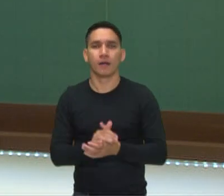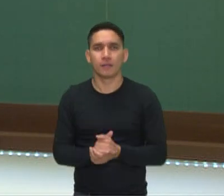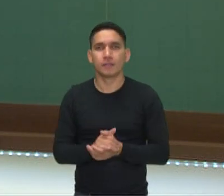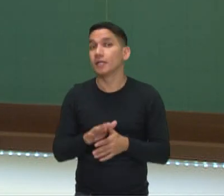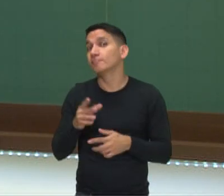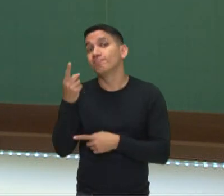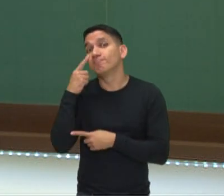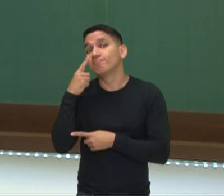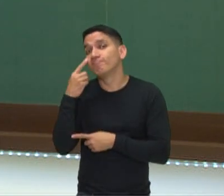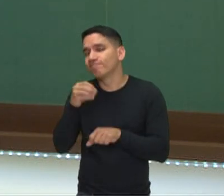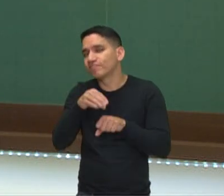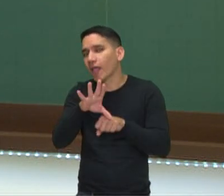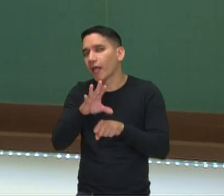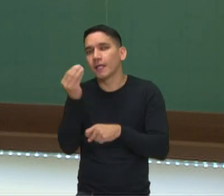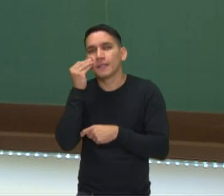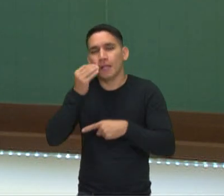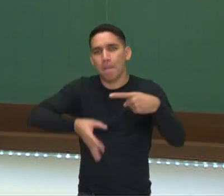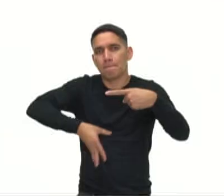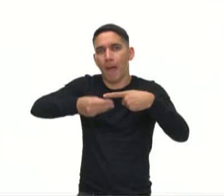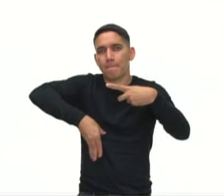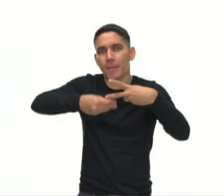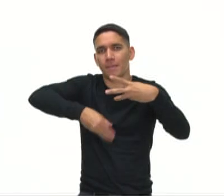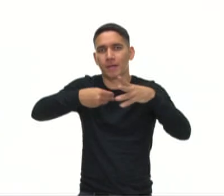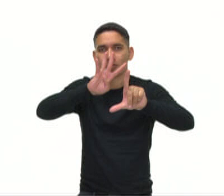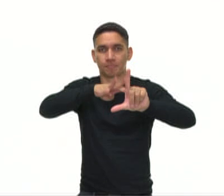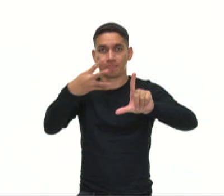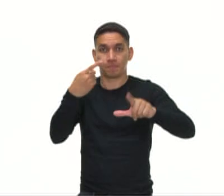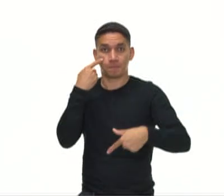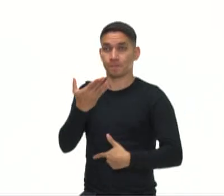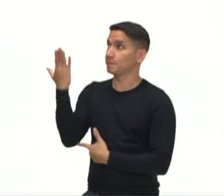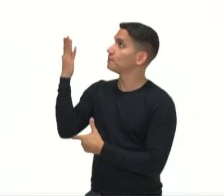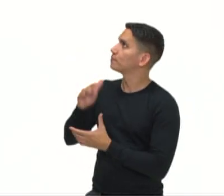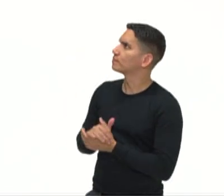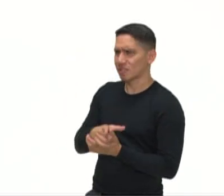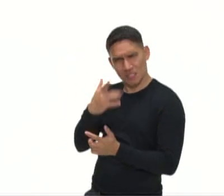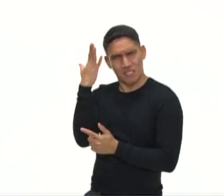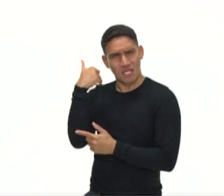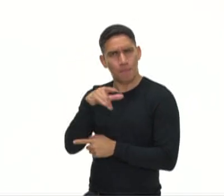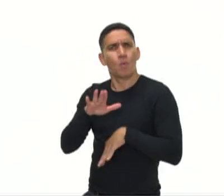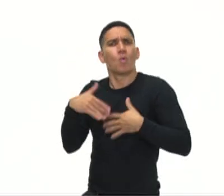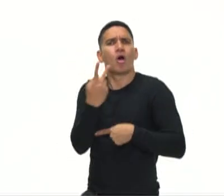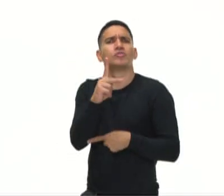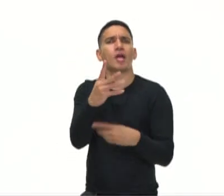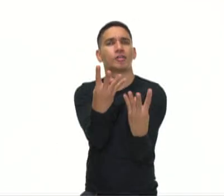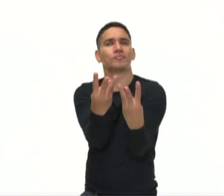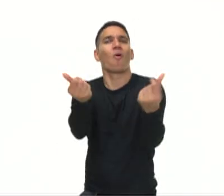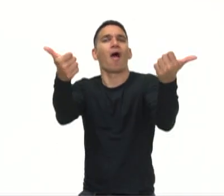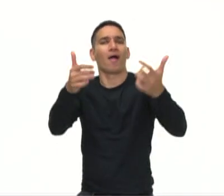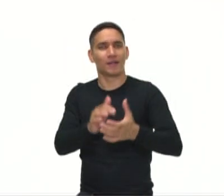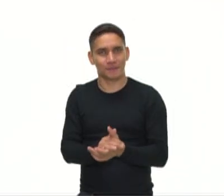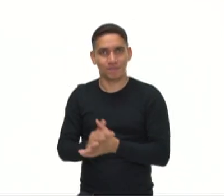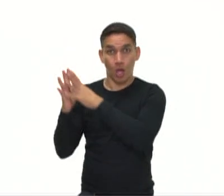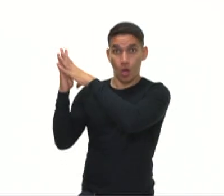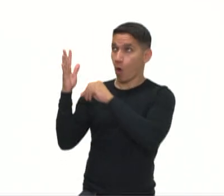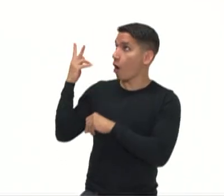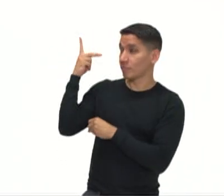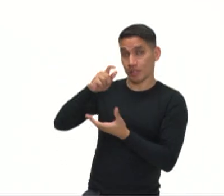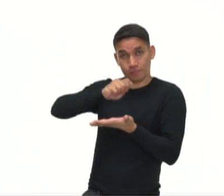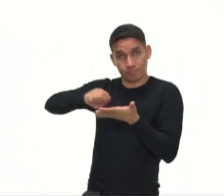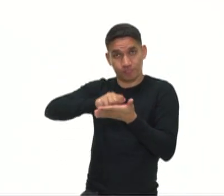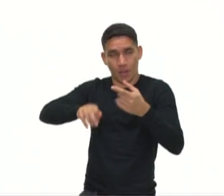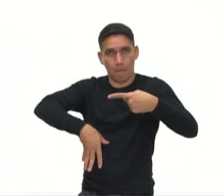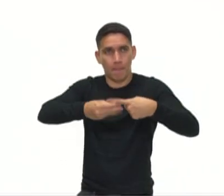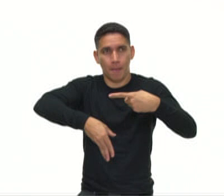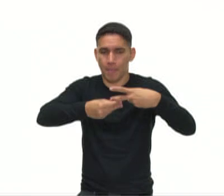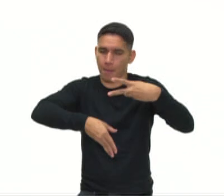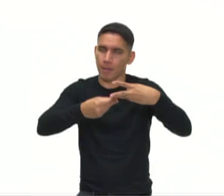preencher então aqui essa tabela? Você sabe reconhecer quais são os seus talentos? Copie e preencha a tabela abaixo e